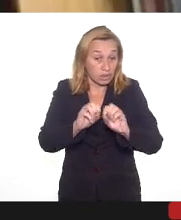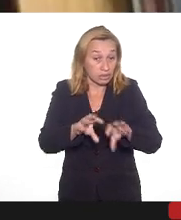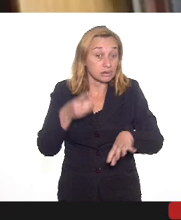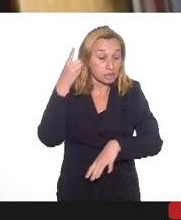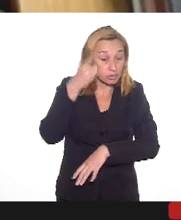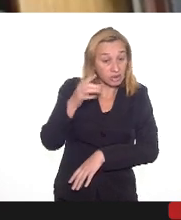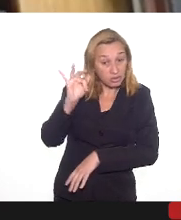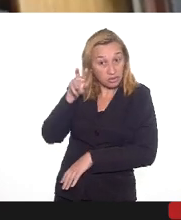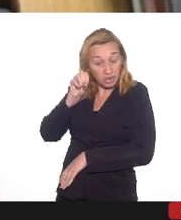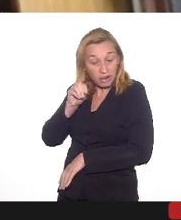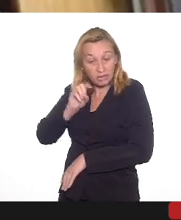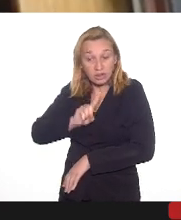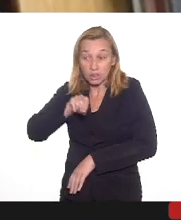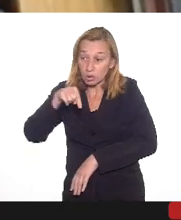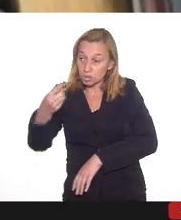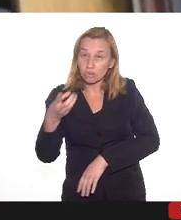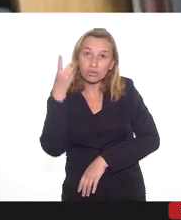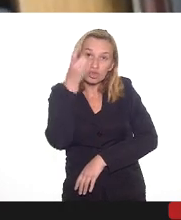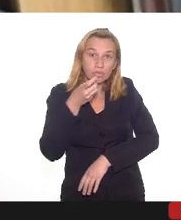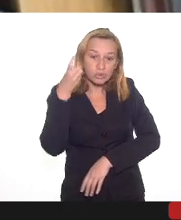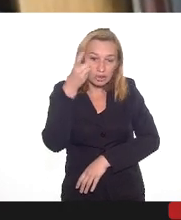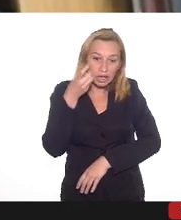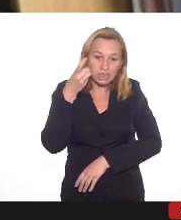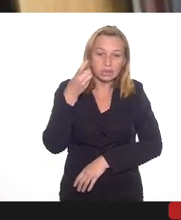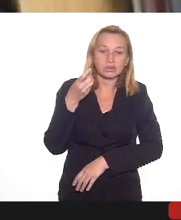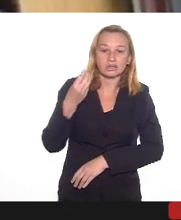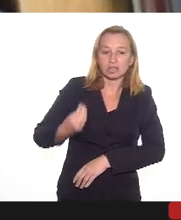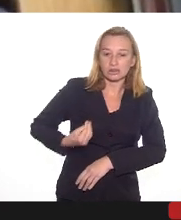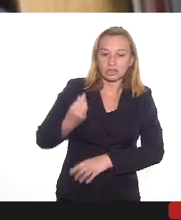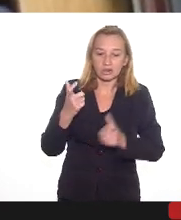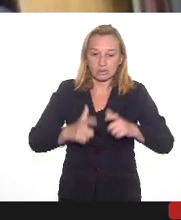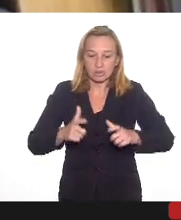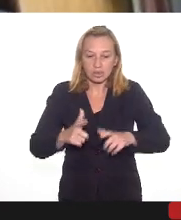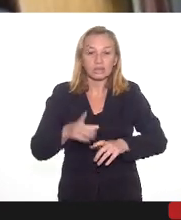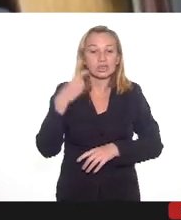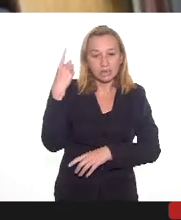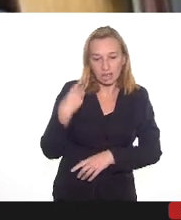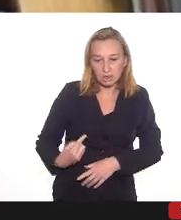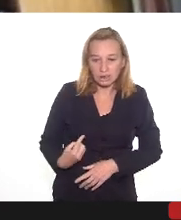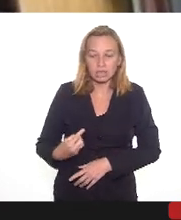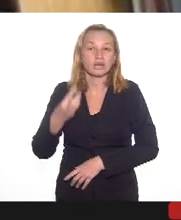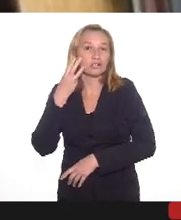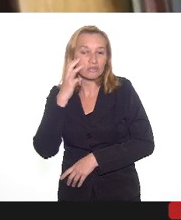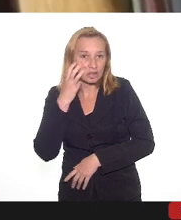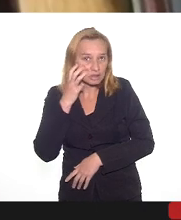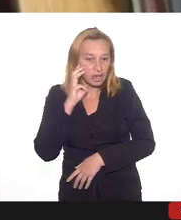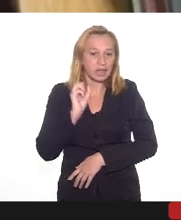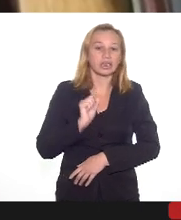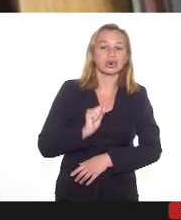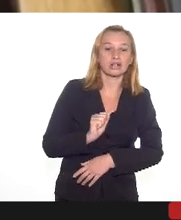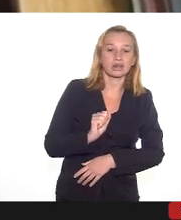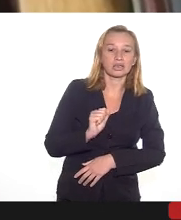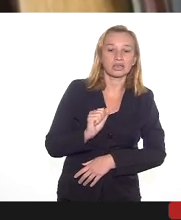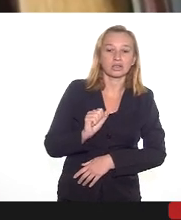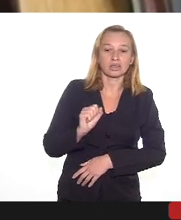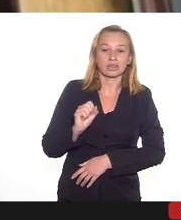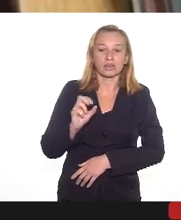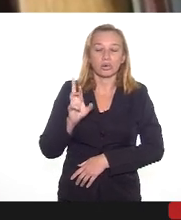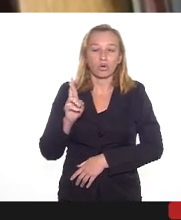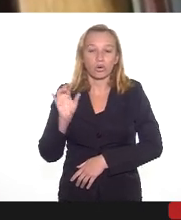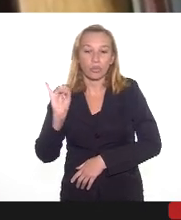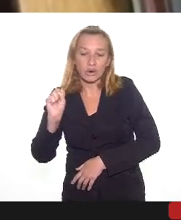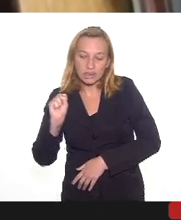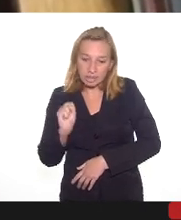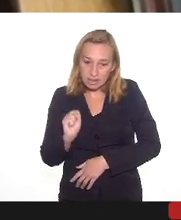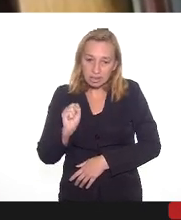Flávio Serafini, os demais deputados presentes, deputada Dani Monteiro, deputado Valdec Carneiro, deputado Rubens